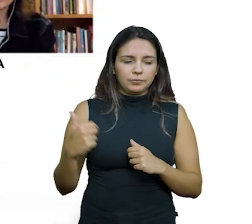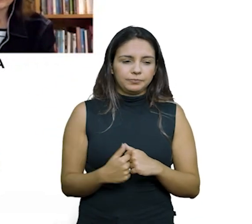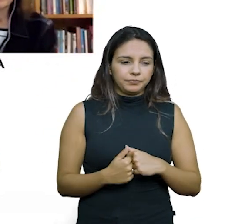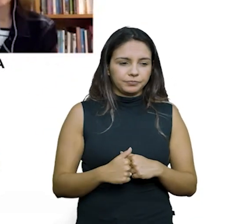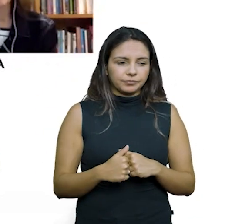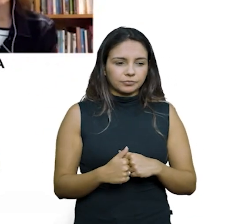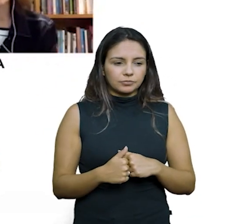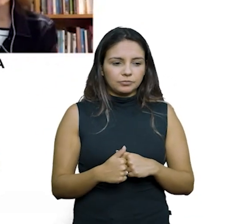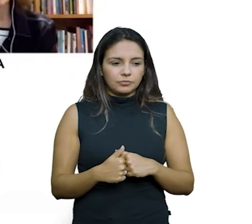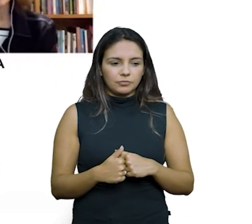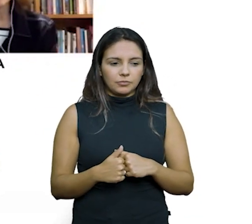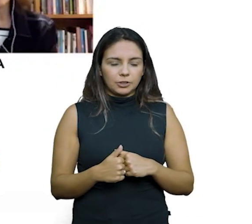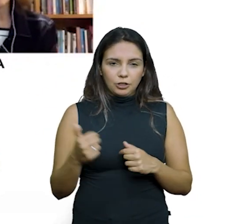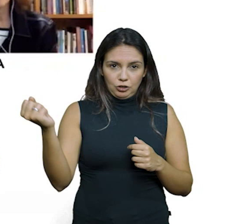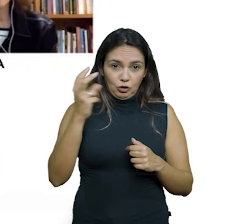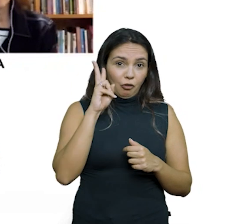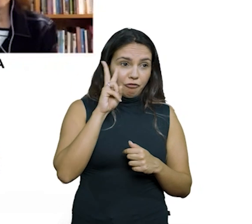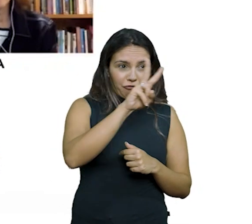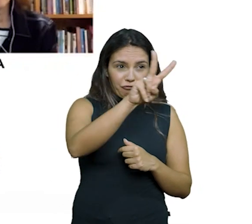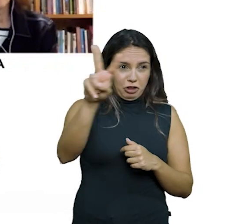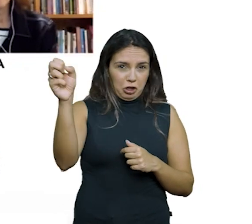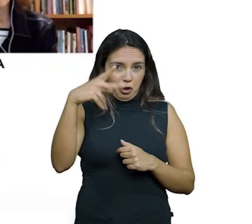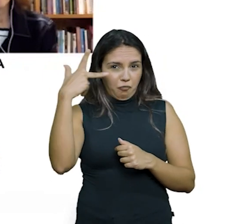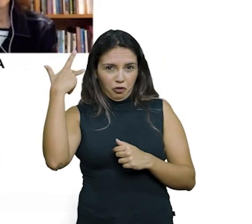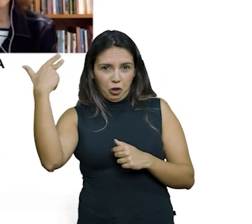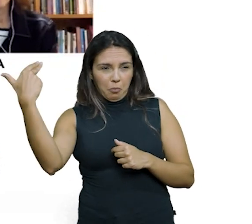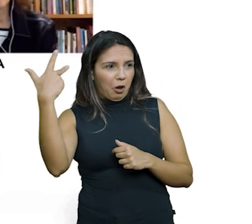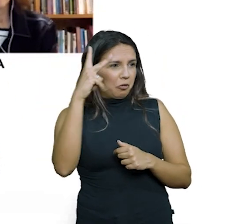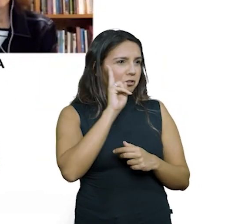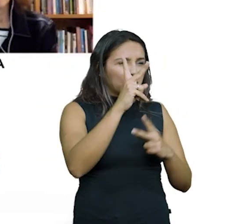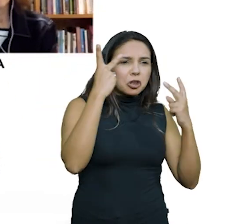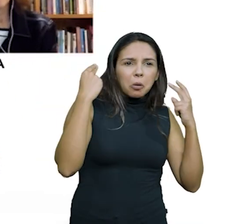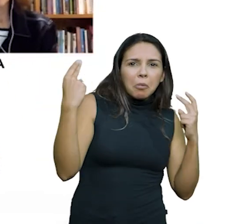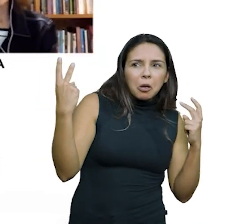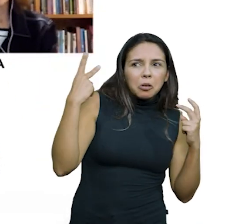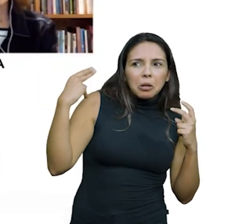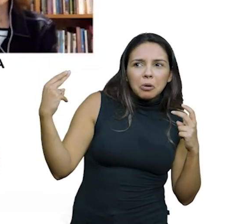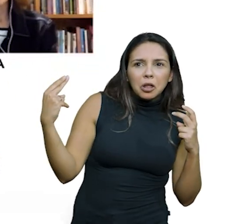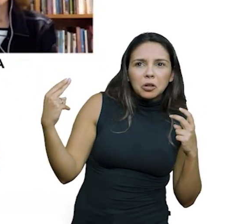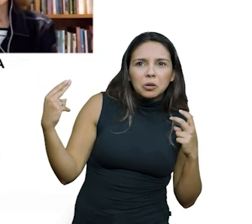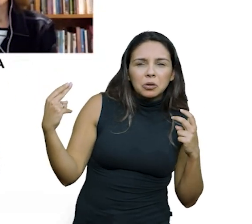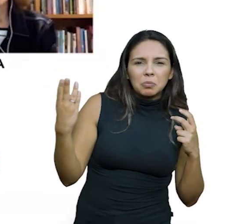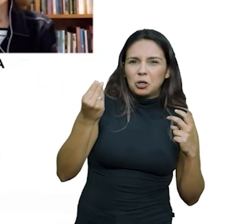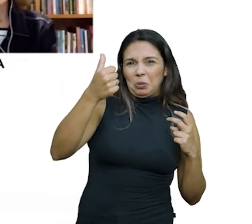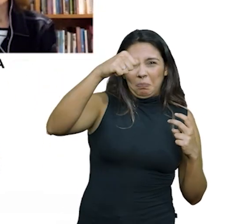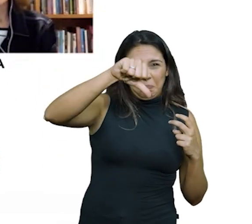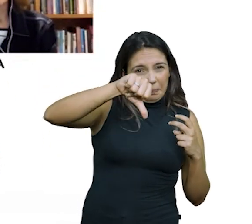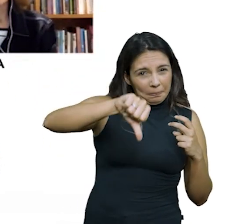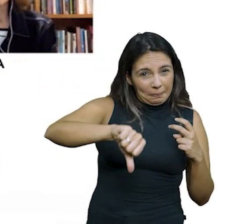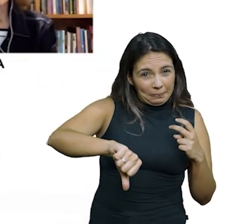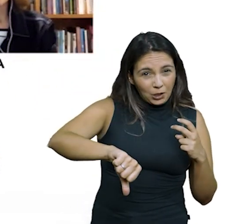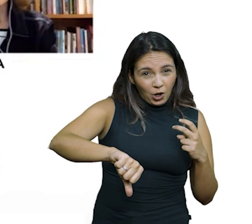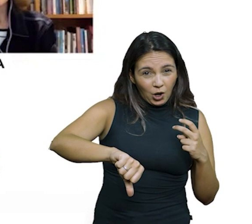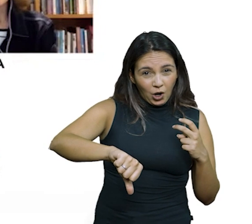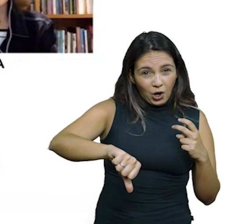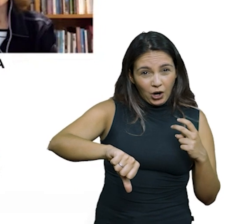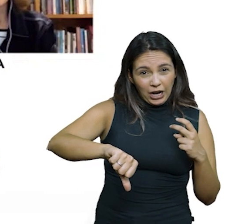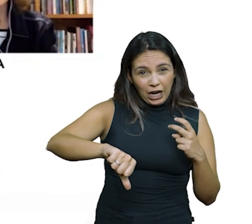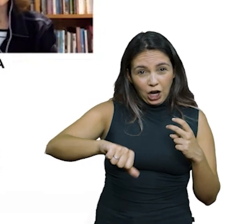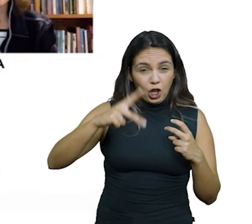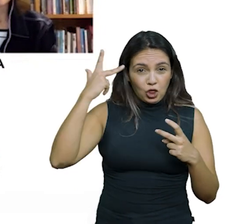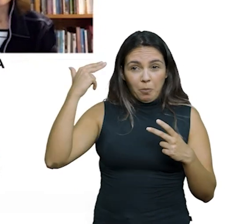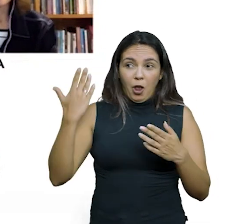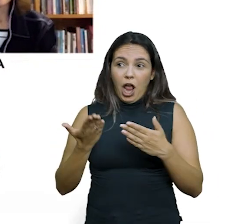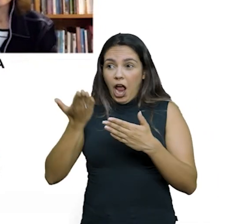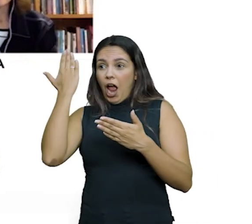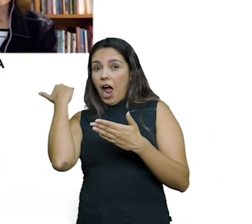normal. Porque esse novo normal que a gente tem visto aí, que tudo indica vai ser um muito pior do que o normal anterior,